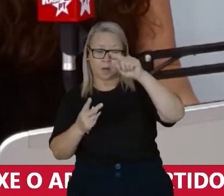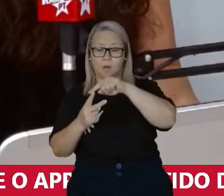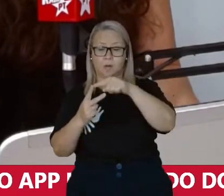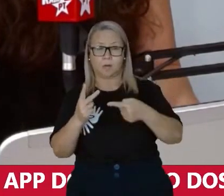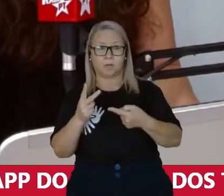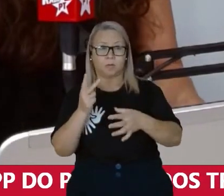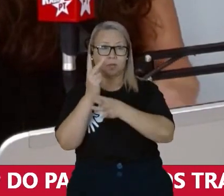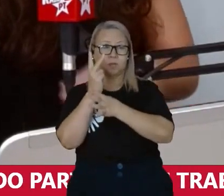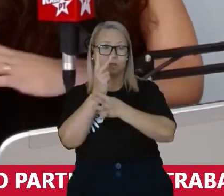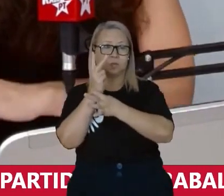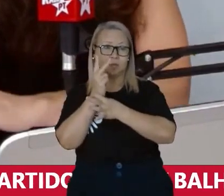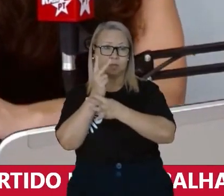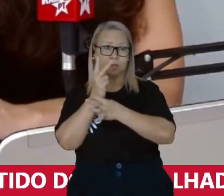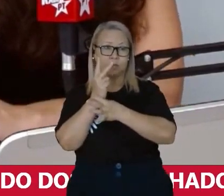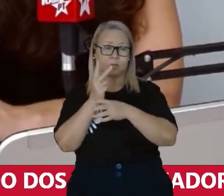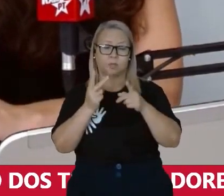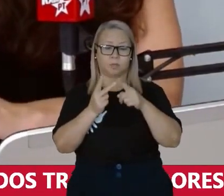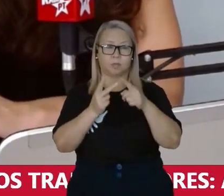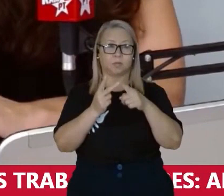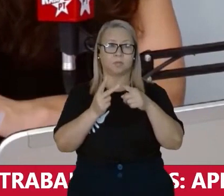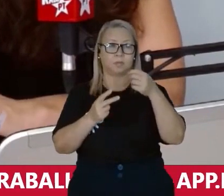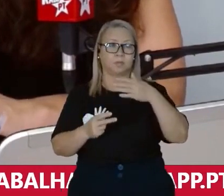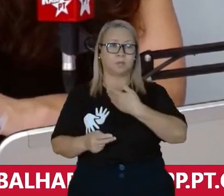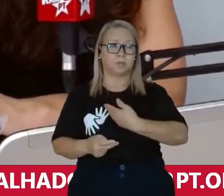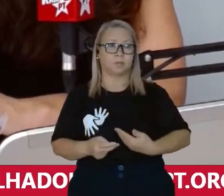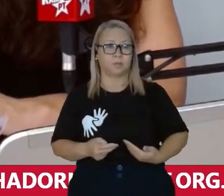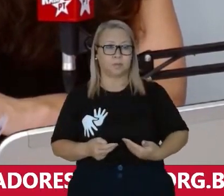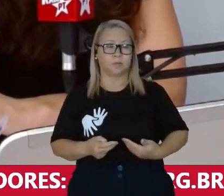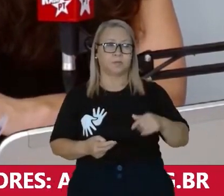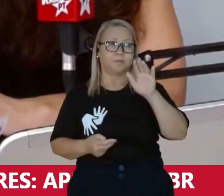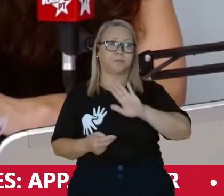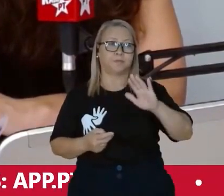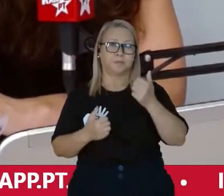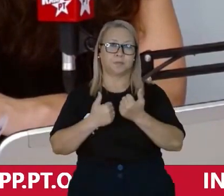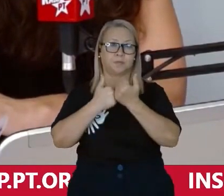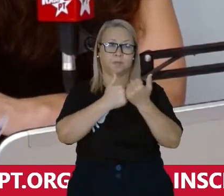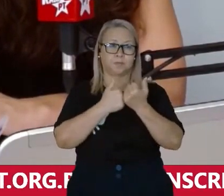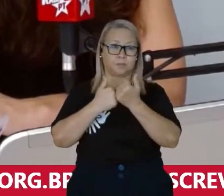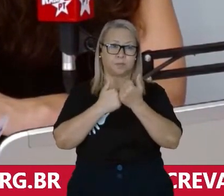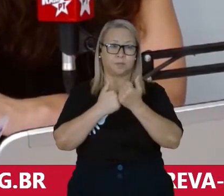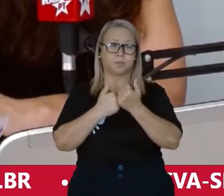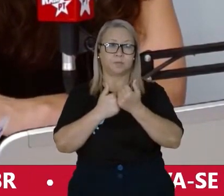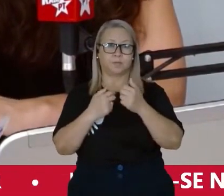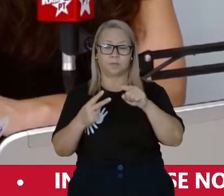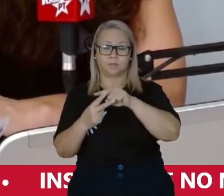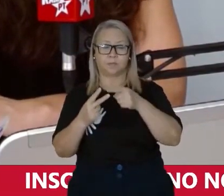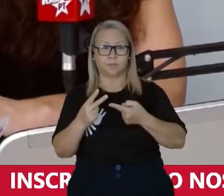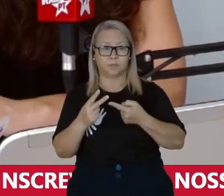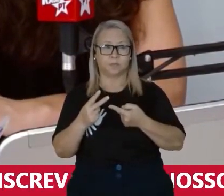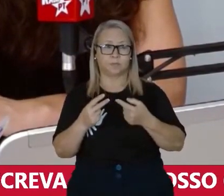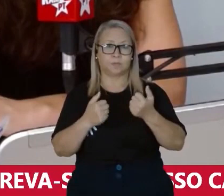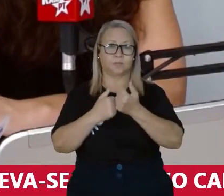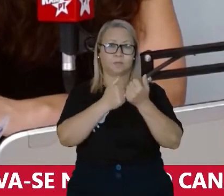onde o governo federal apoia a máquina bolsonarista, enquanto a máquina bolsonarista apoia o governo federal, e eles se retroalimentam dentro